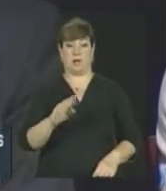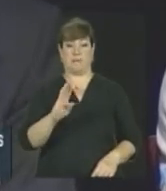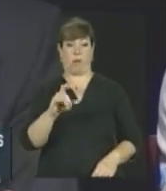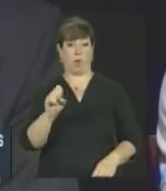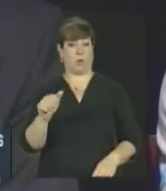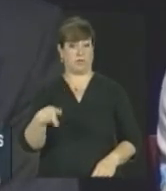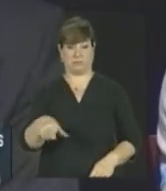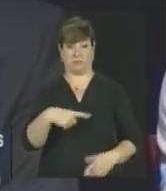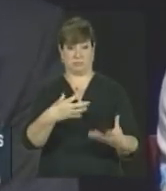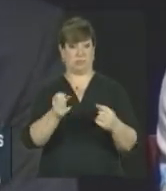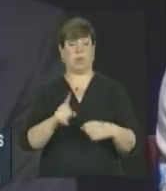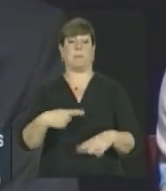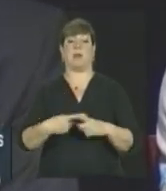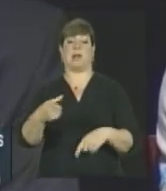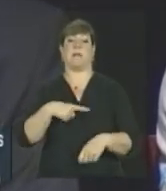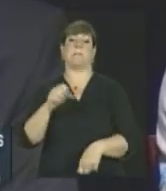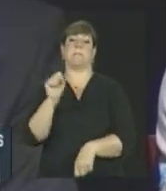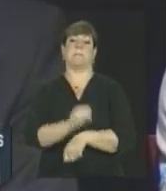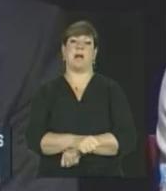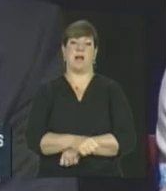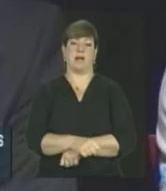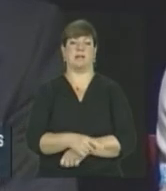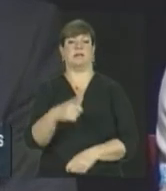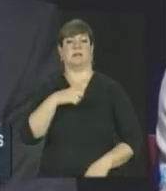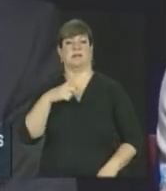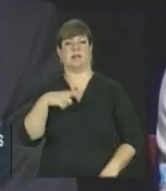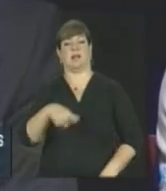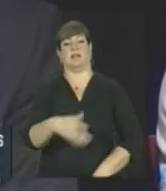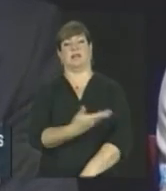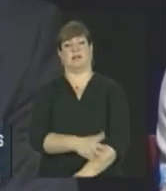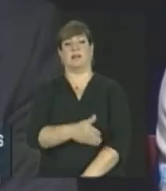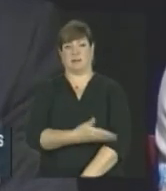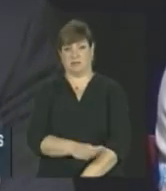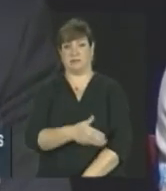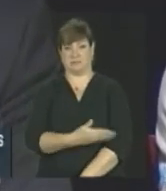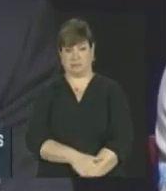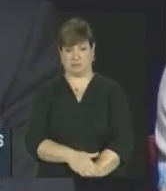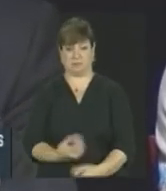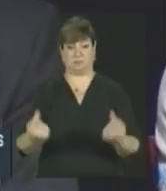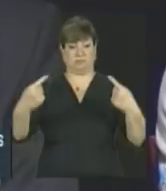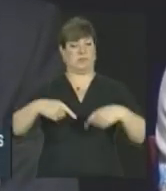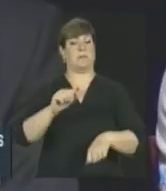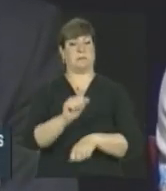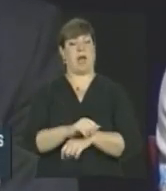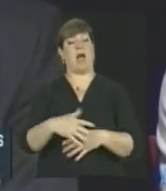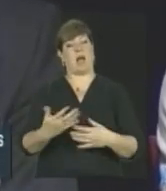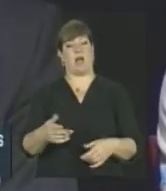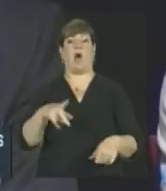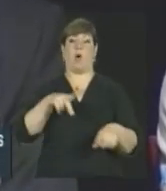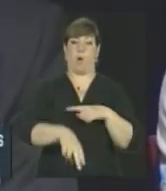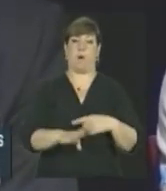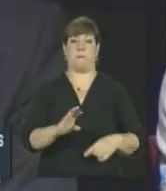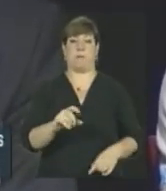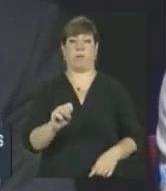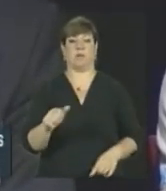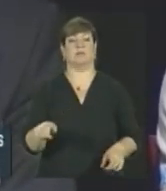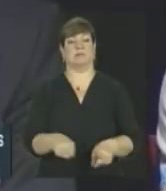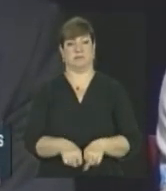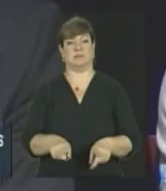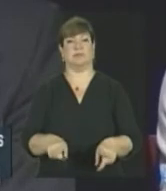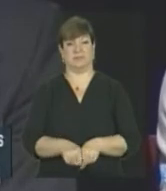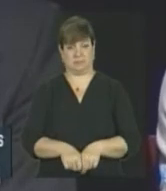momento que ele para de ter esse treinamento, né? Para de competir. É aqui onde você